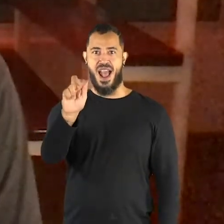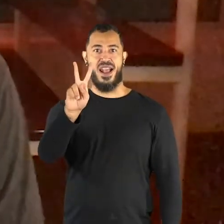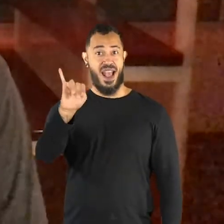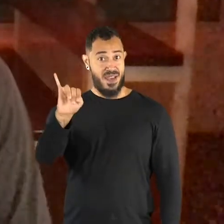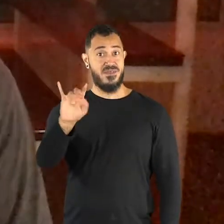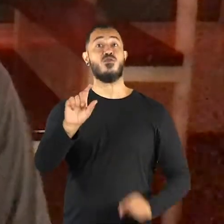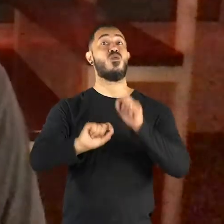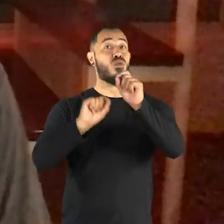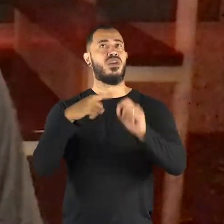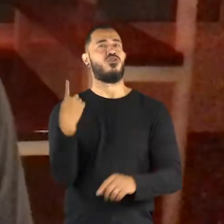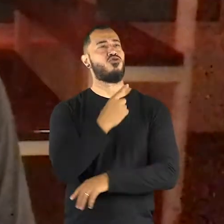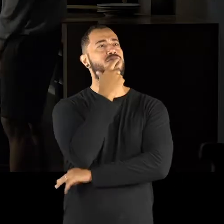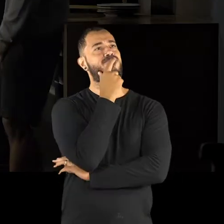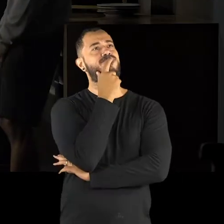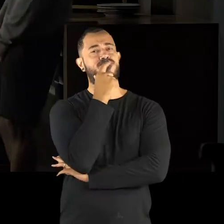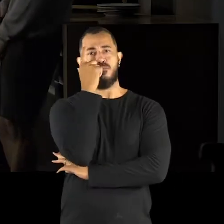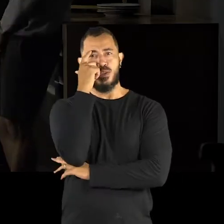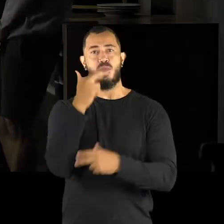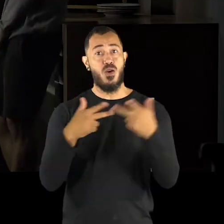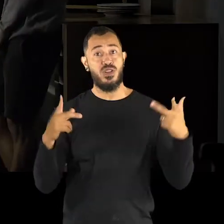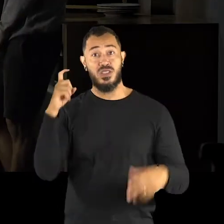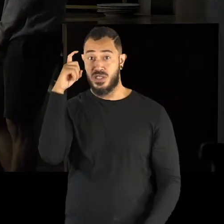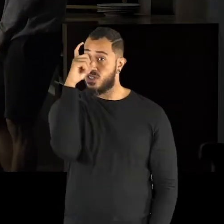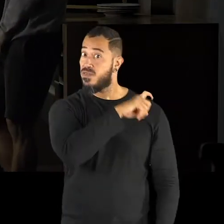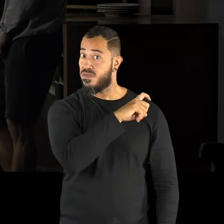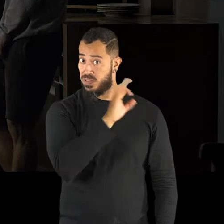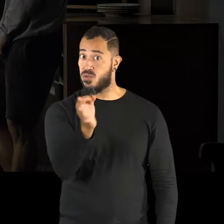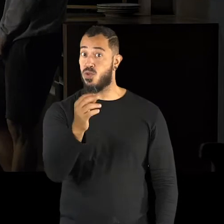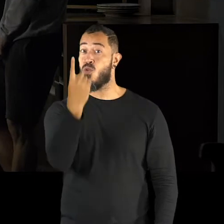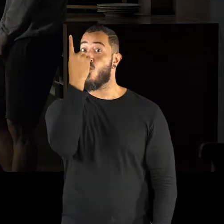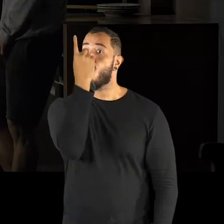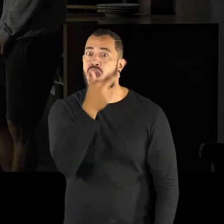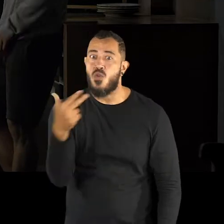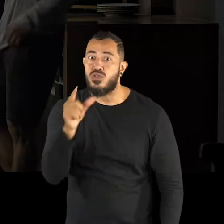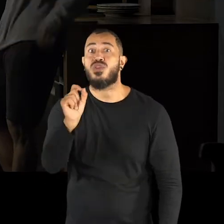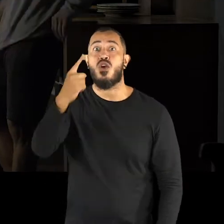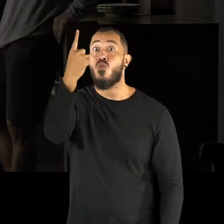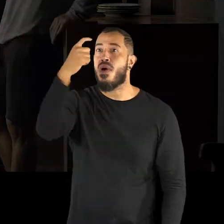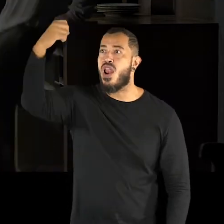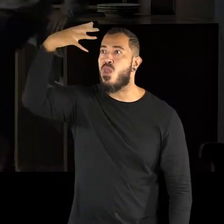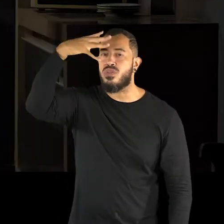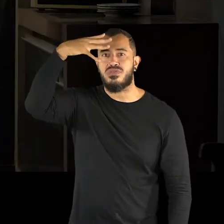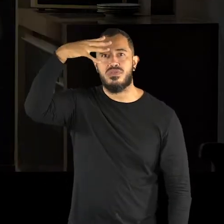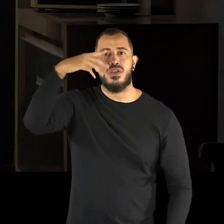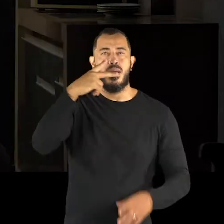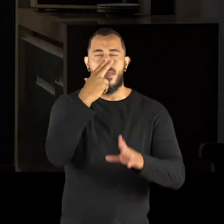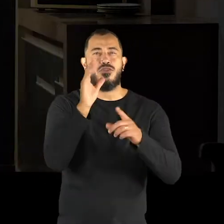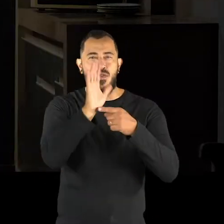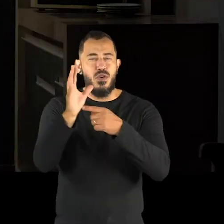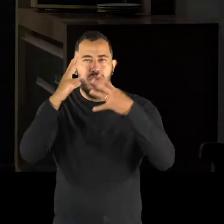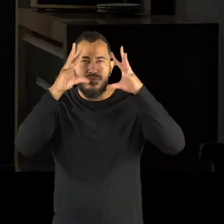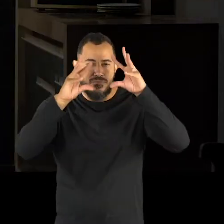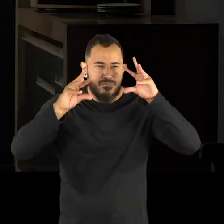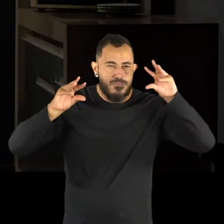fazer uma coisa que é muito difícil. A gente sempre usou uma unidade de luz. E o filme tem essa ordem meio escura. Ou